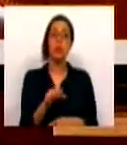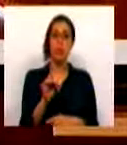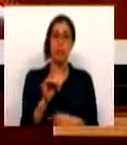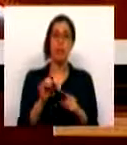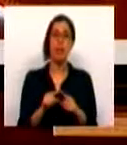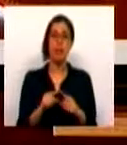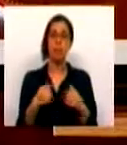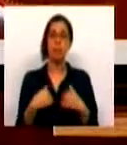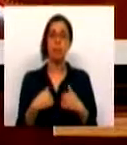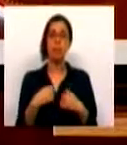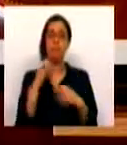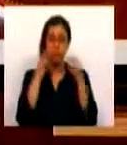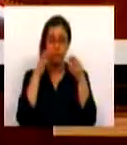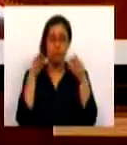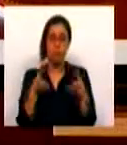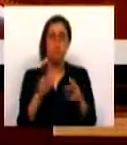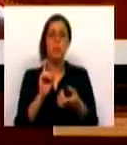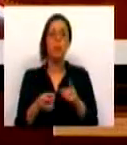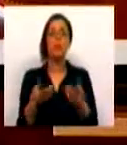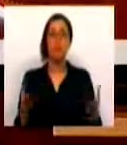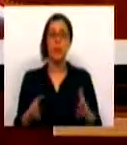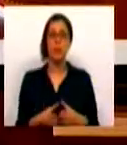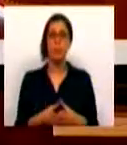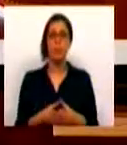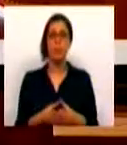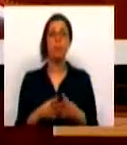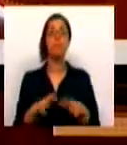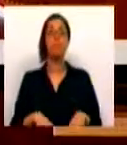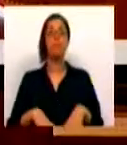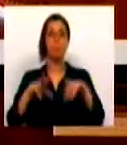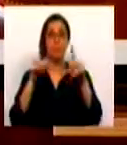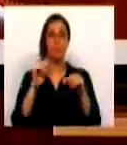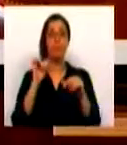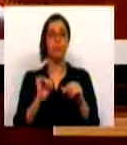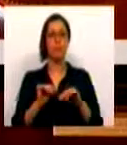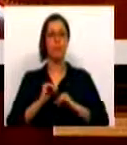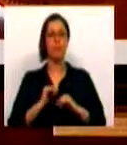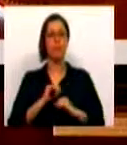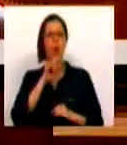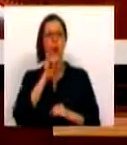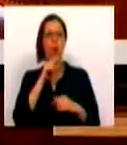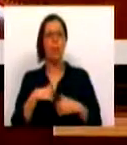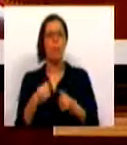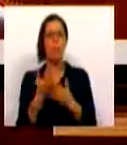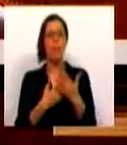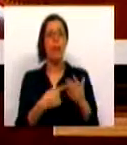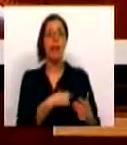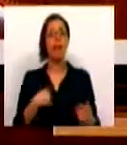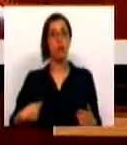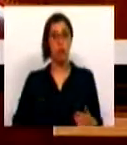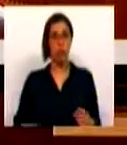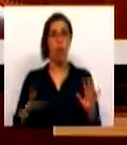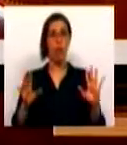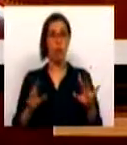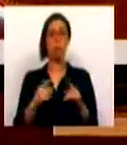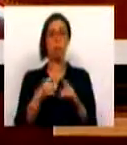2016, nós trabalhamos sobretudo no desenvolvimento das nossas oportunidades no mercado chinês. Por isso